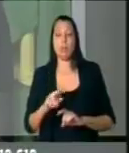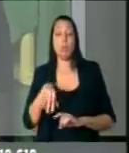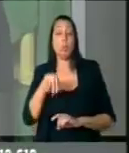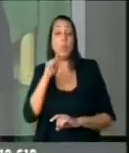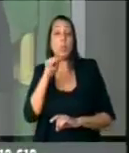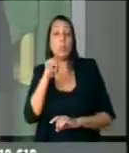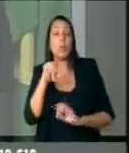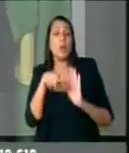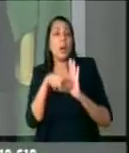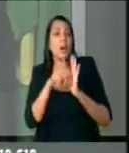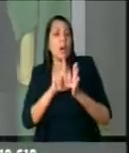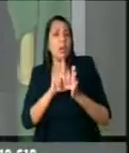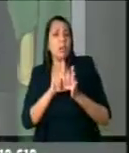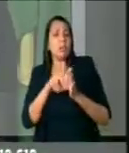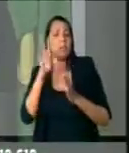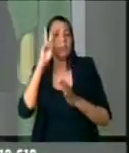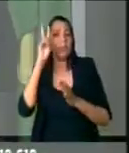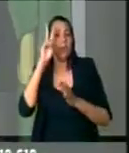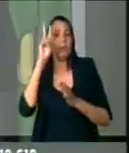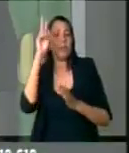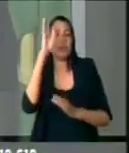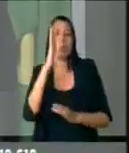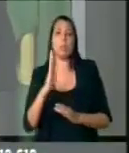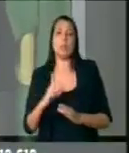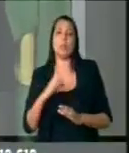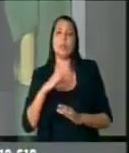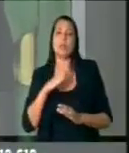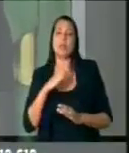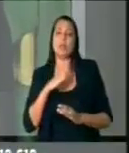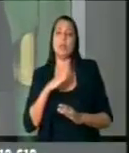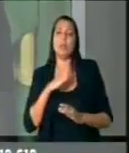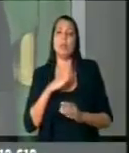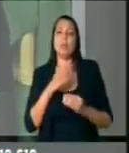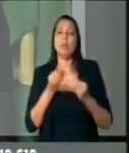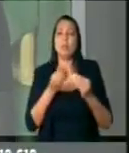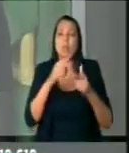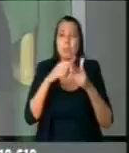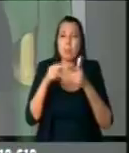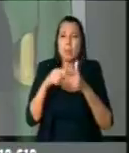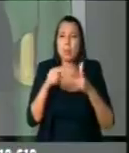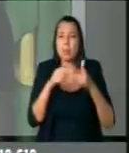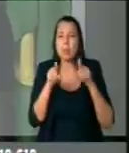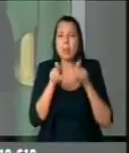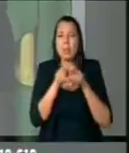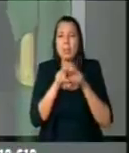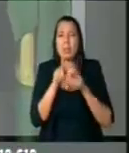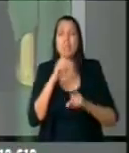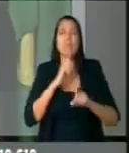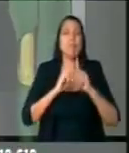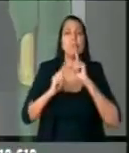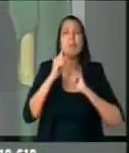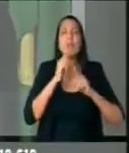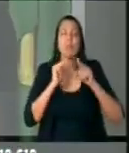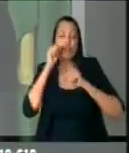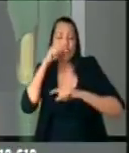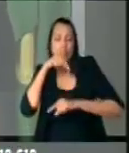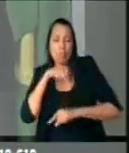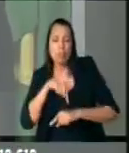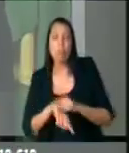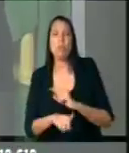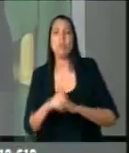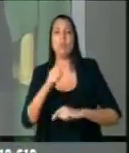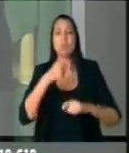Nunca antes na história do Brasil tivemos uma recessão e uma depressão tão profunda